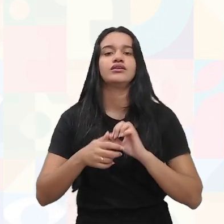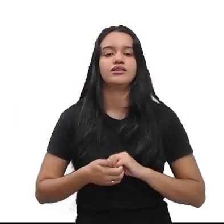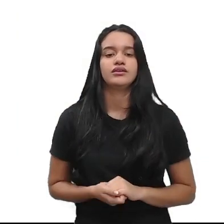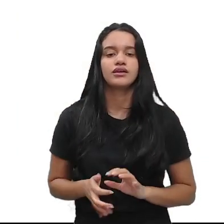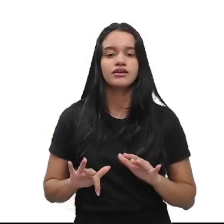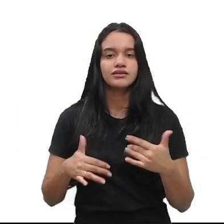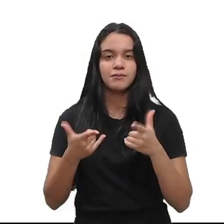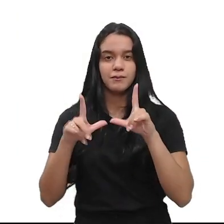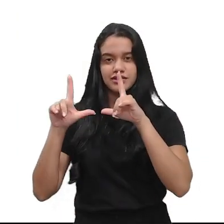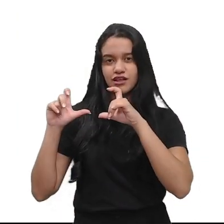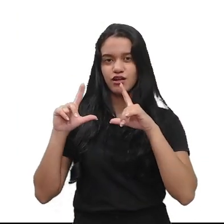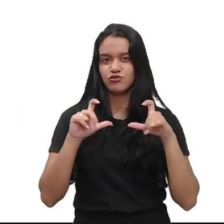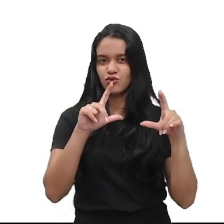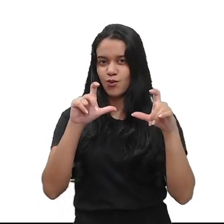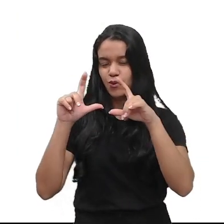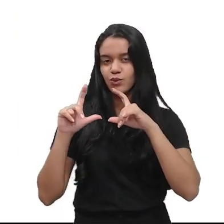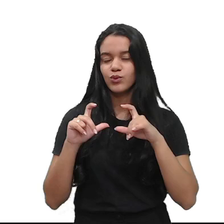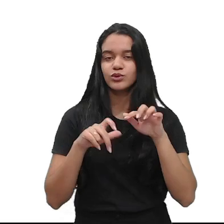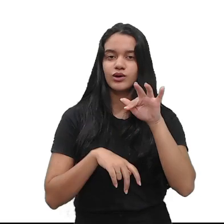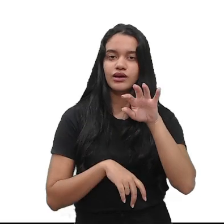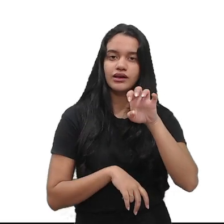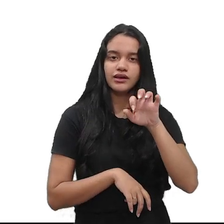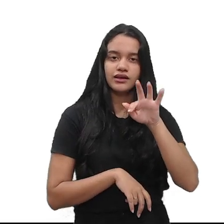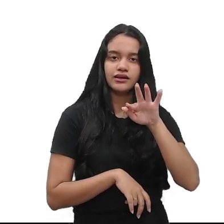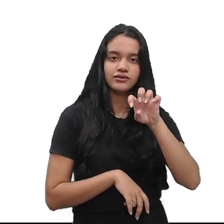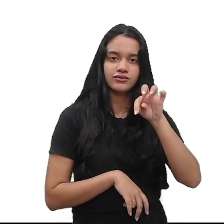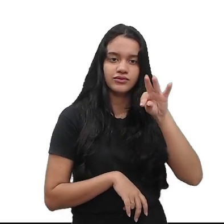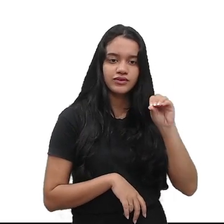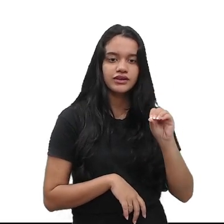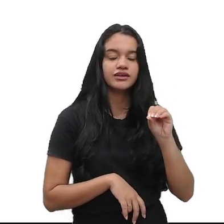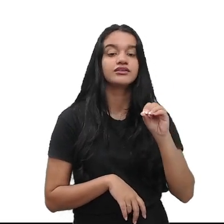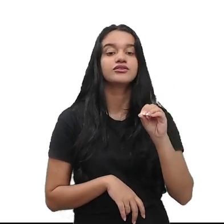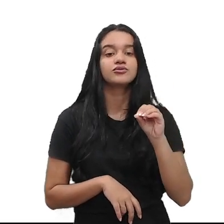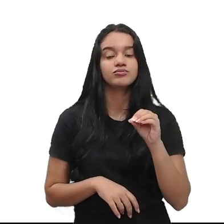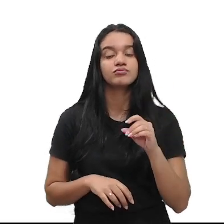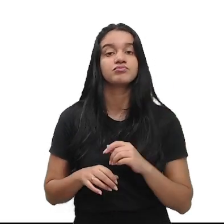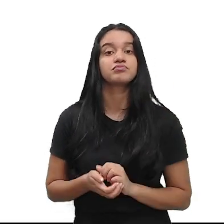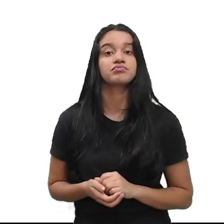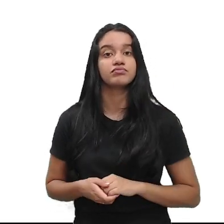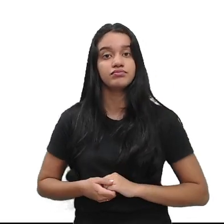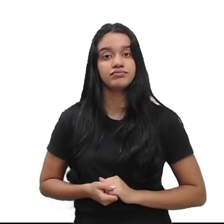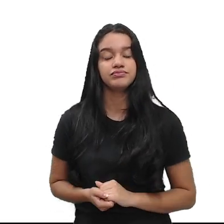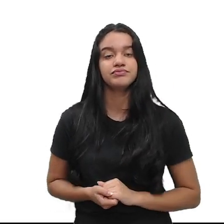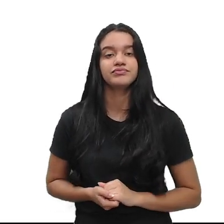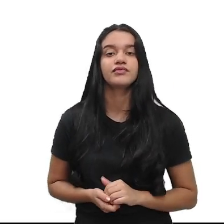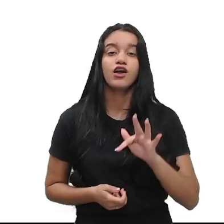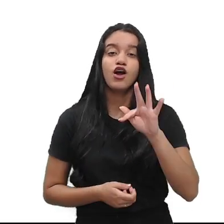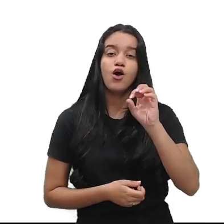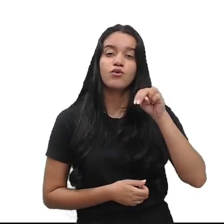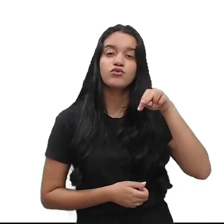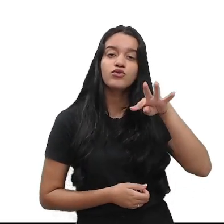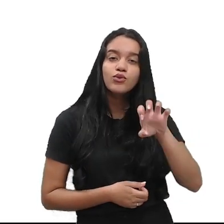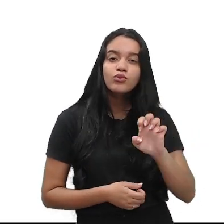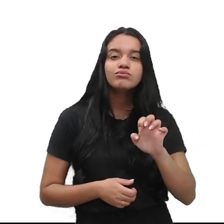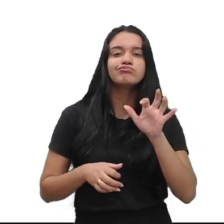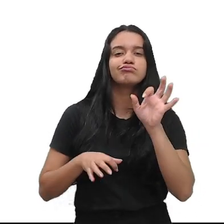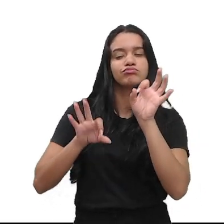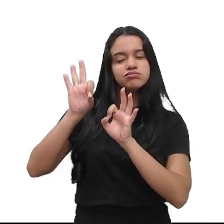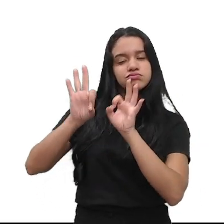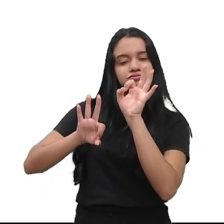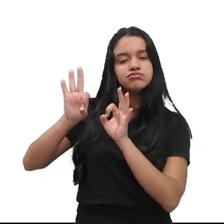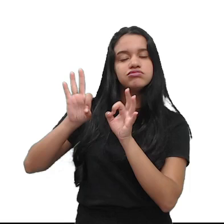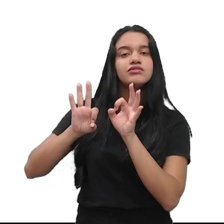da foto, tem uma fonte que é mais estilizada, certo? Tem um fundo